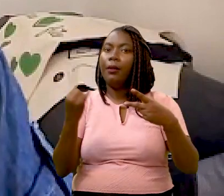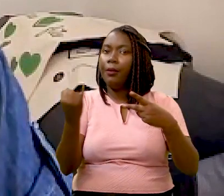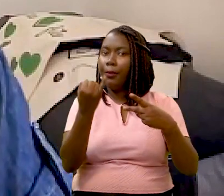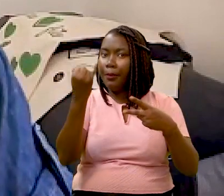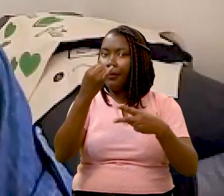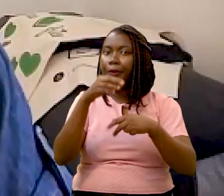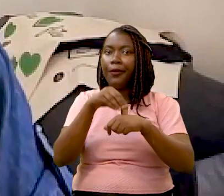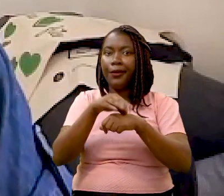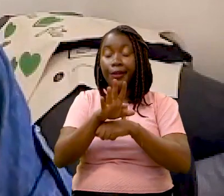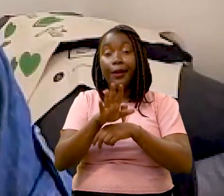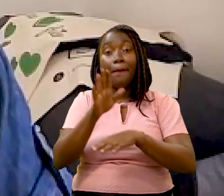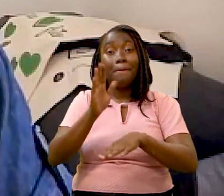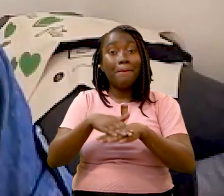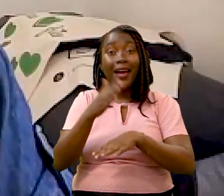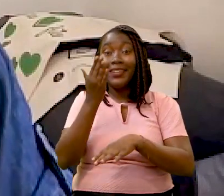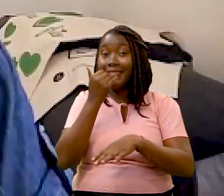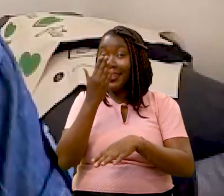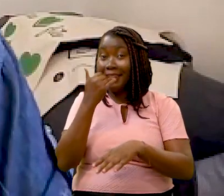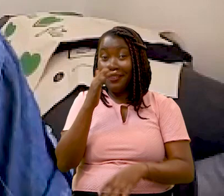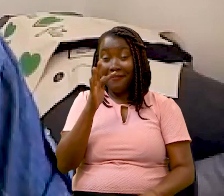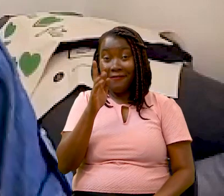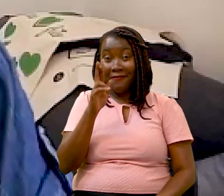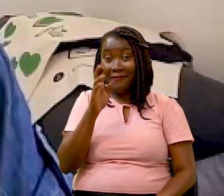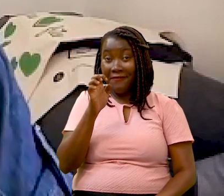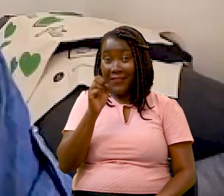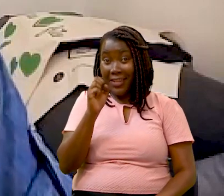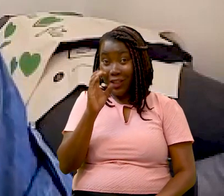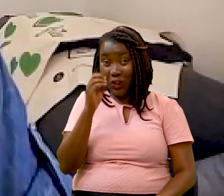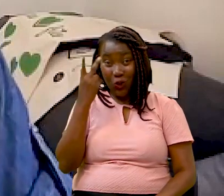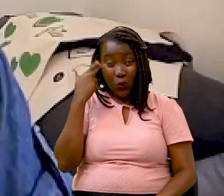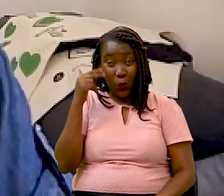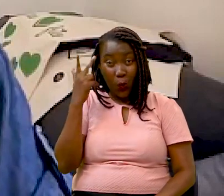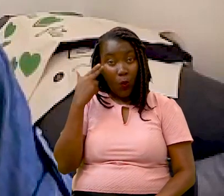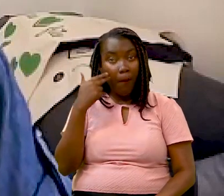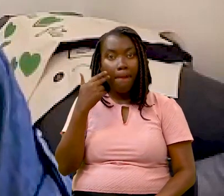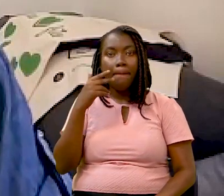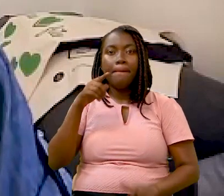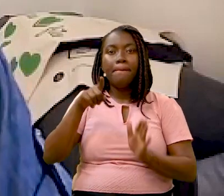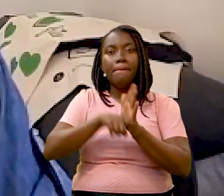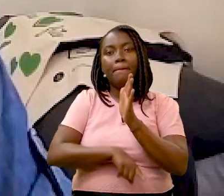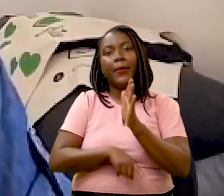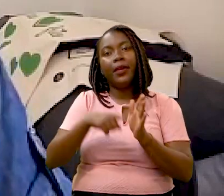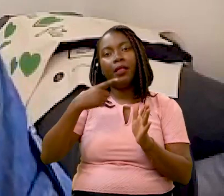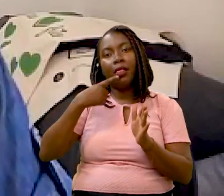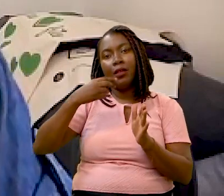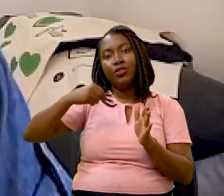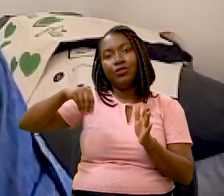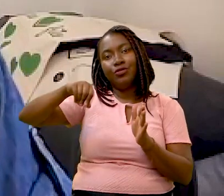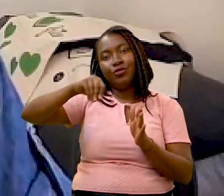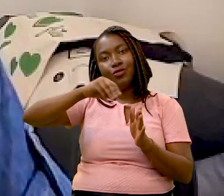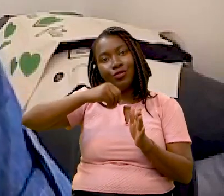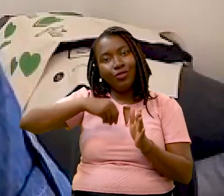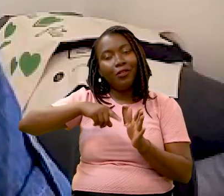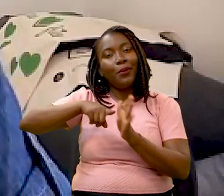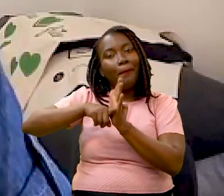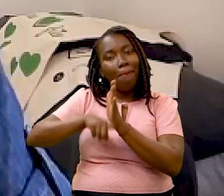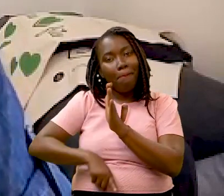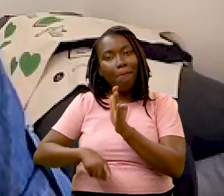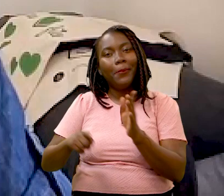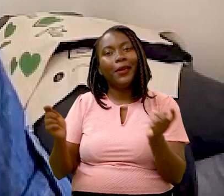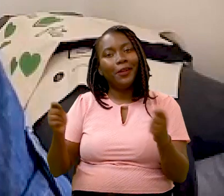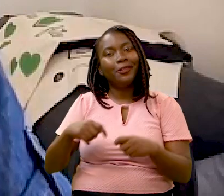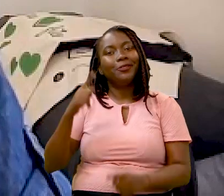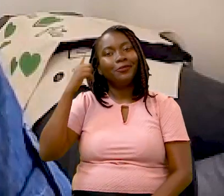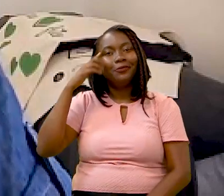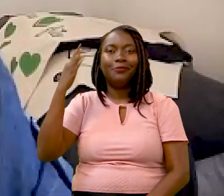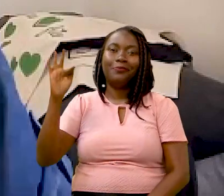quanto mais alimentos frescos nós consumirmos, menos sódio vai ter e menos chance de dor de cabeça